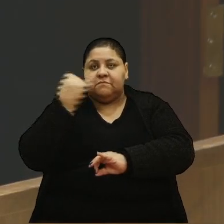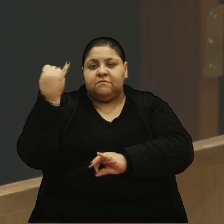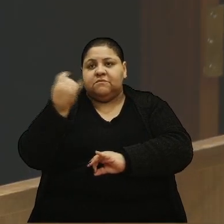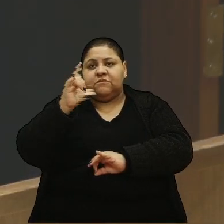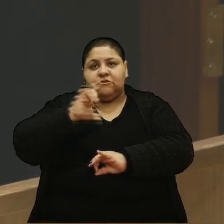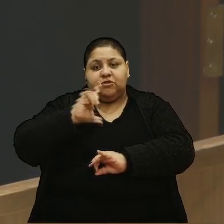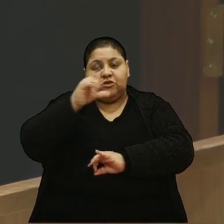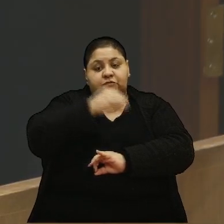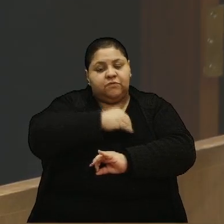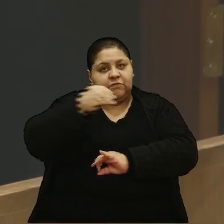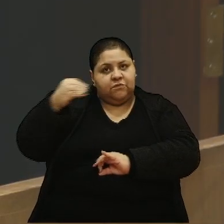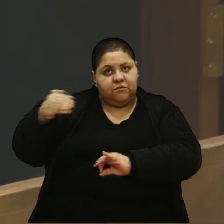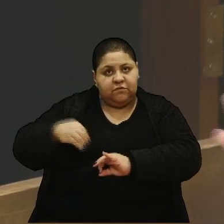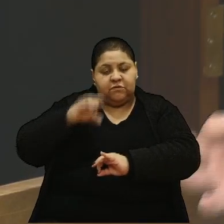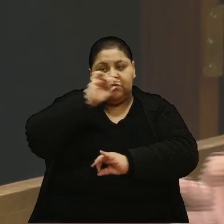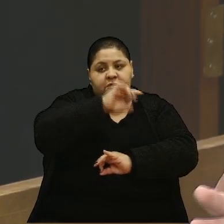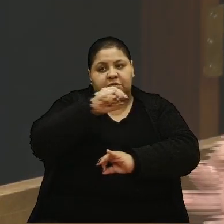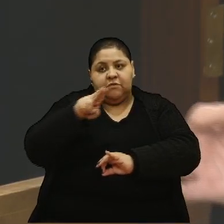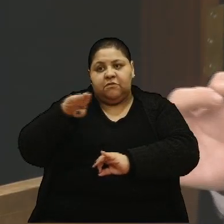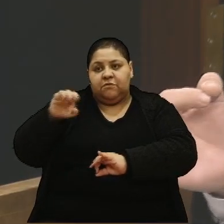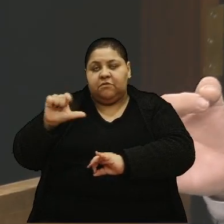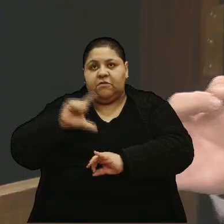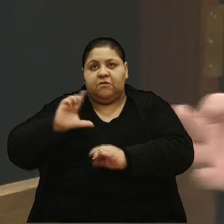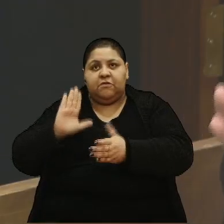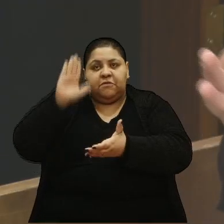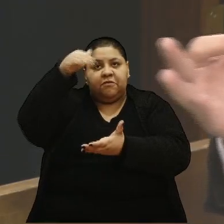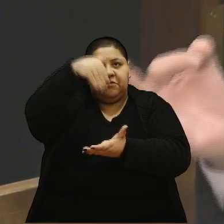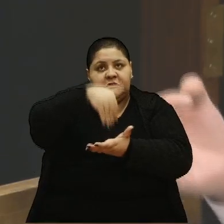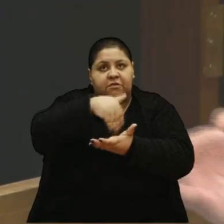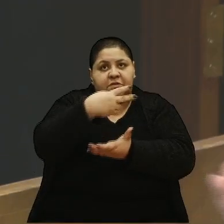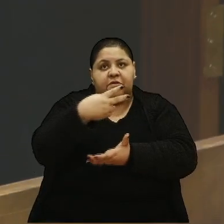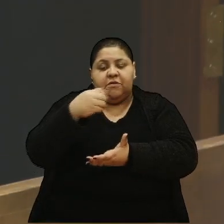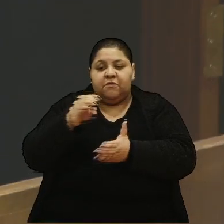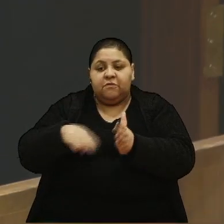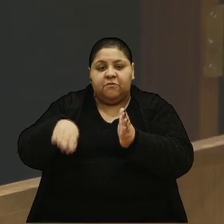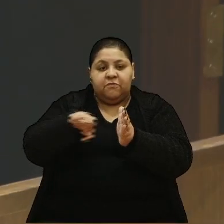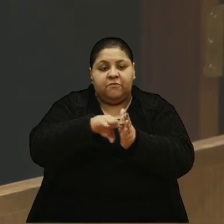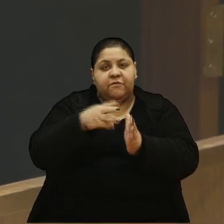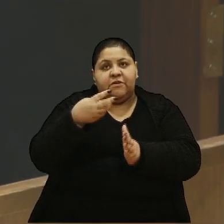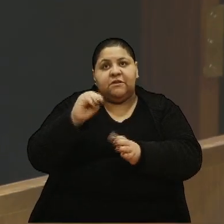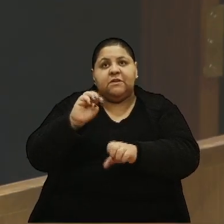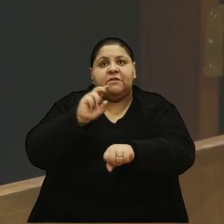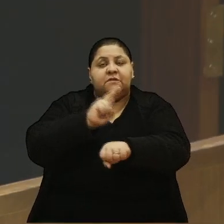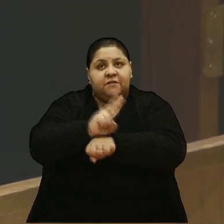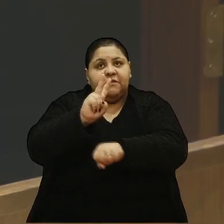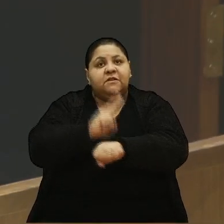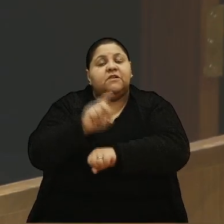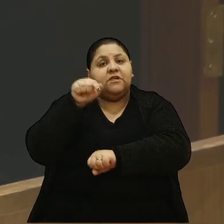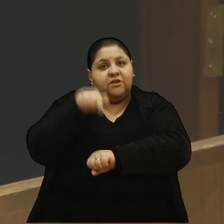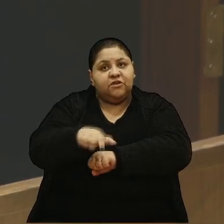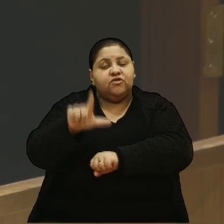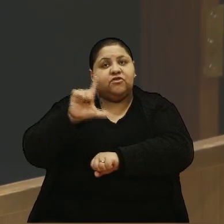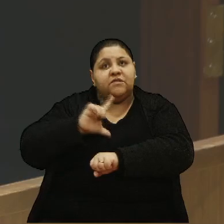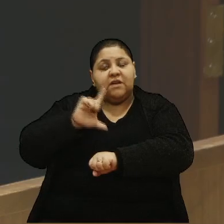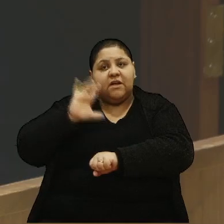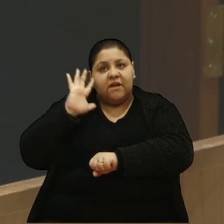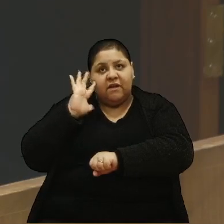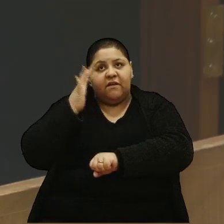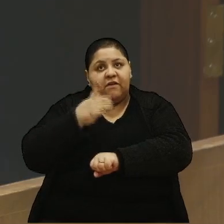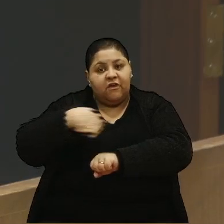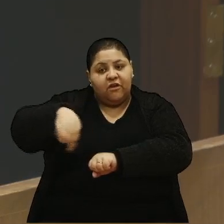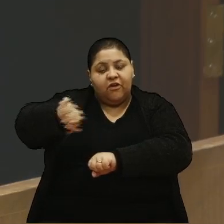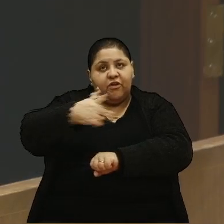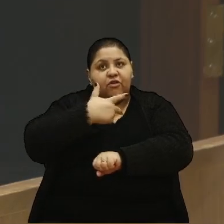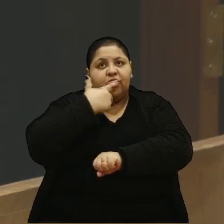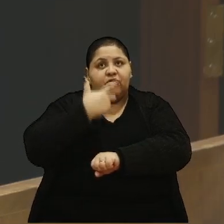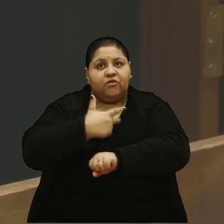temos médicos, né? Cada UBS deve ter no mínimo 20 a 30 vagas por dia, isso deve ter. É nós falarmos o